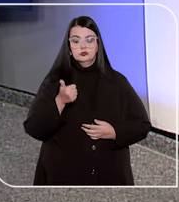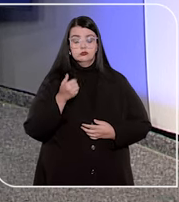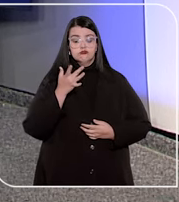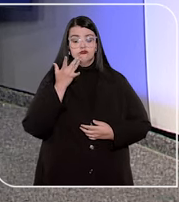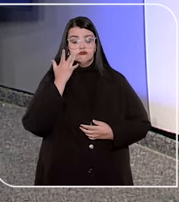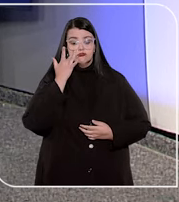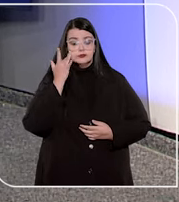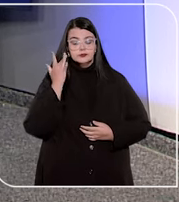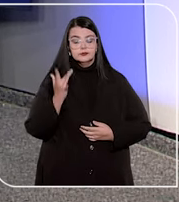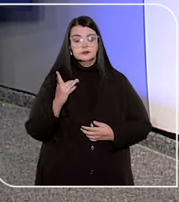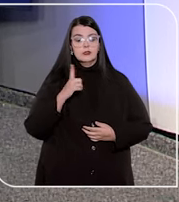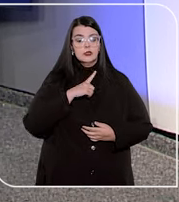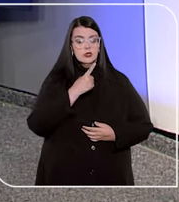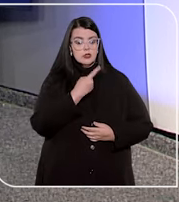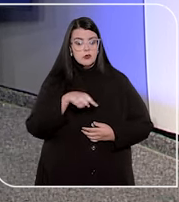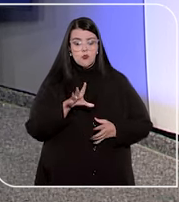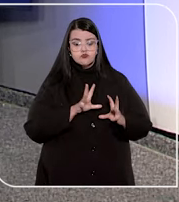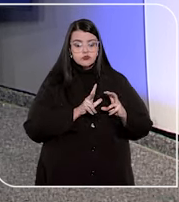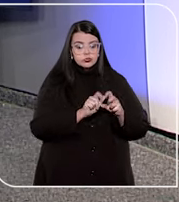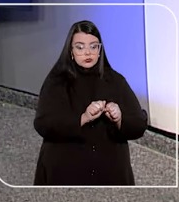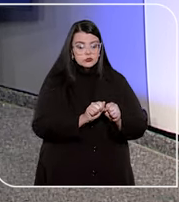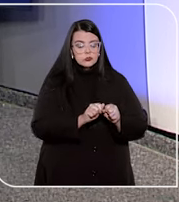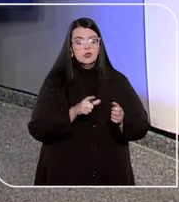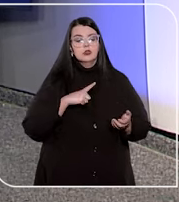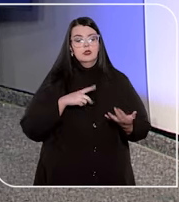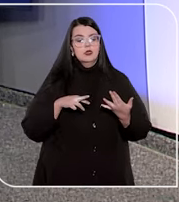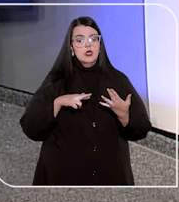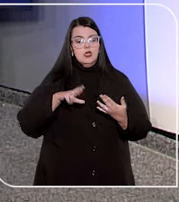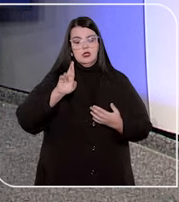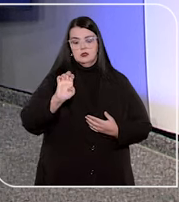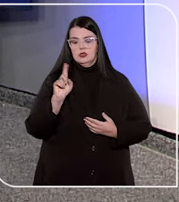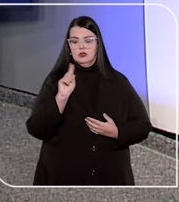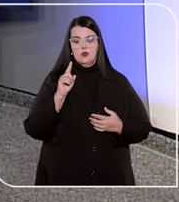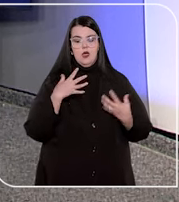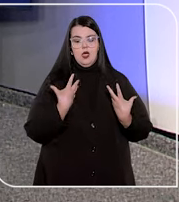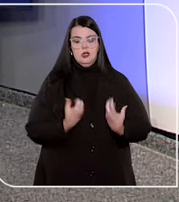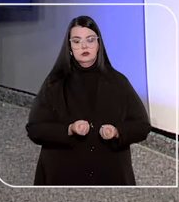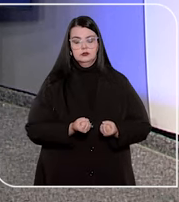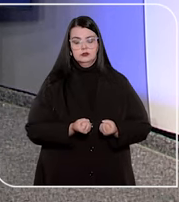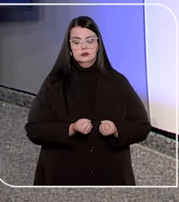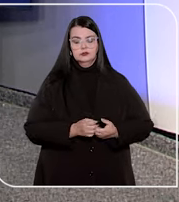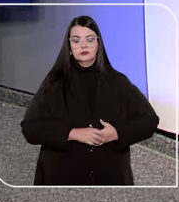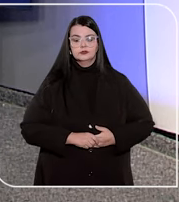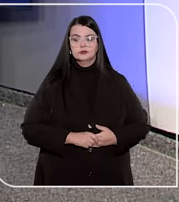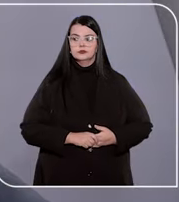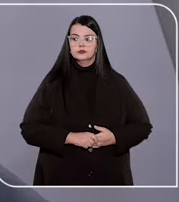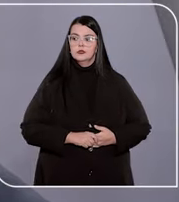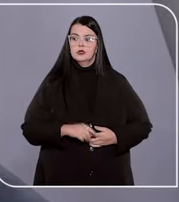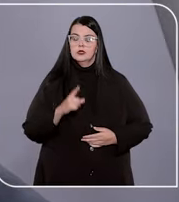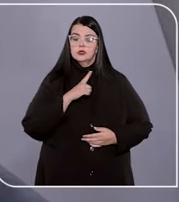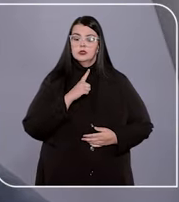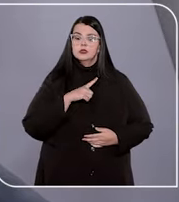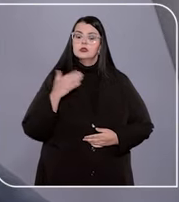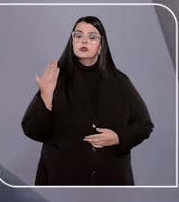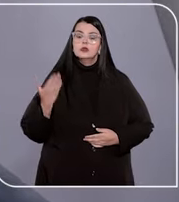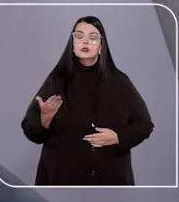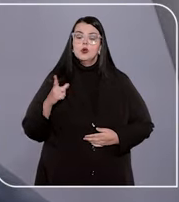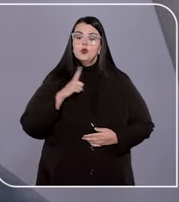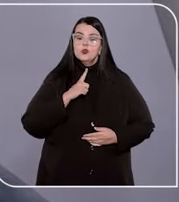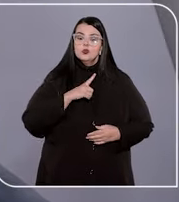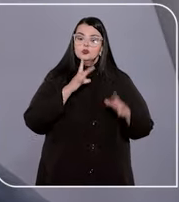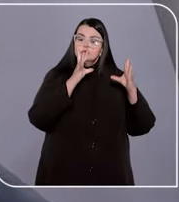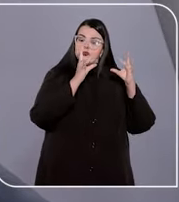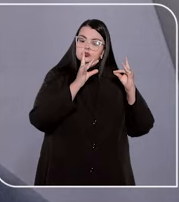que se não foi exaurida a instância, o recurso extraordinário não é cabível. Bom, então eu quero saber do Dr. Diogo o que que